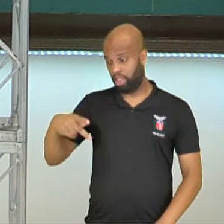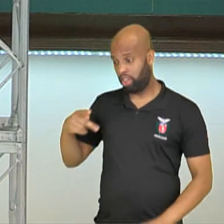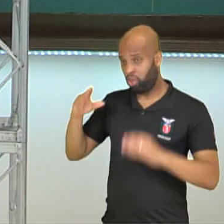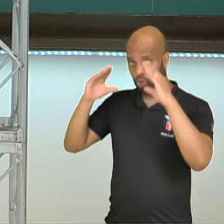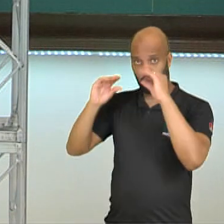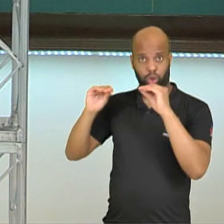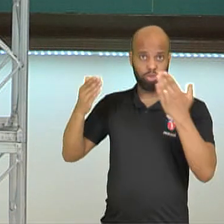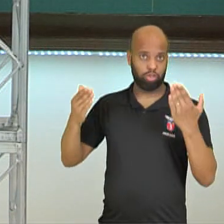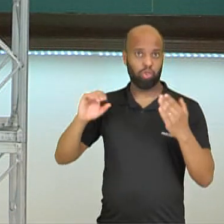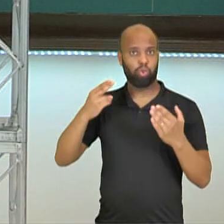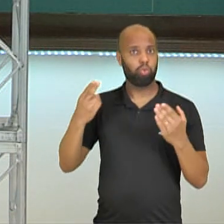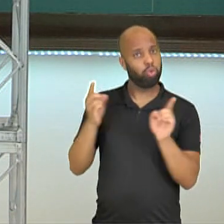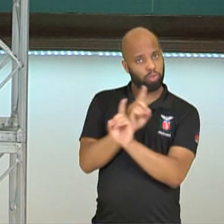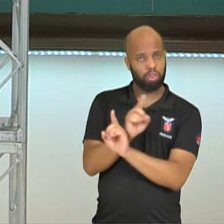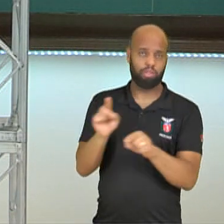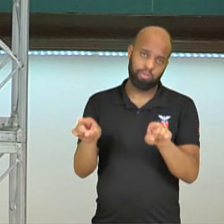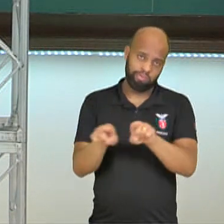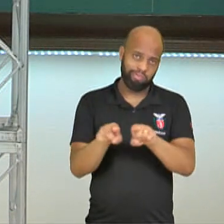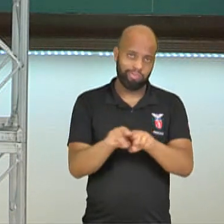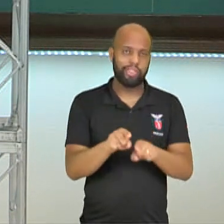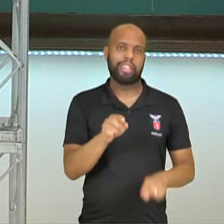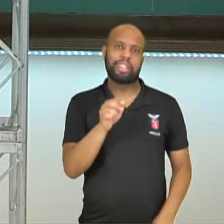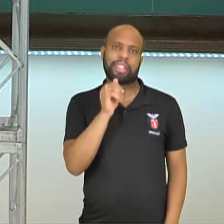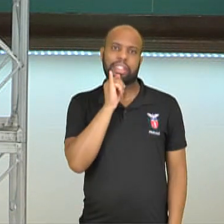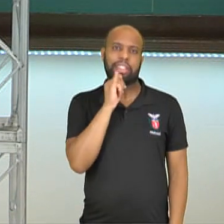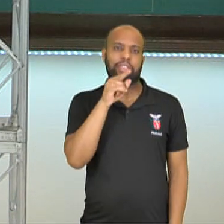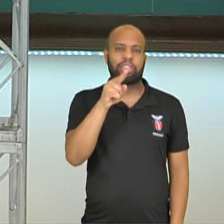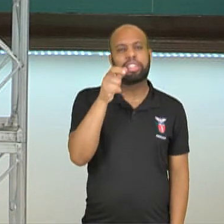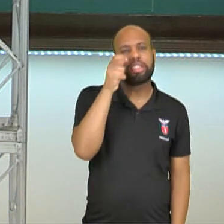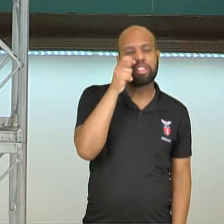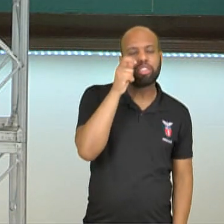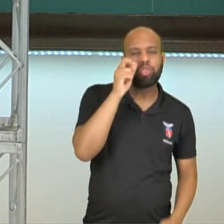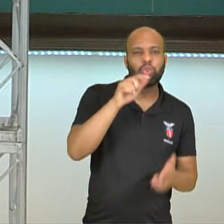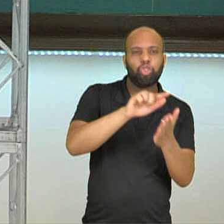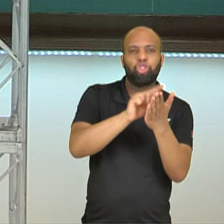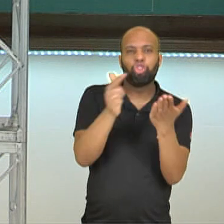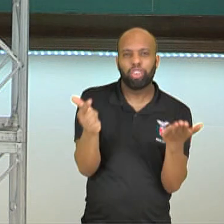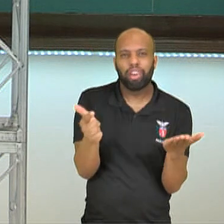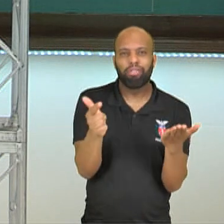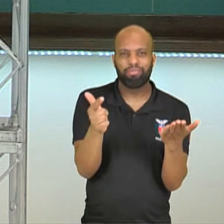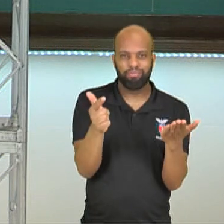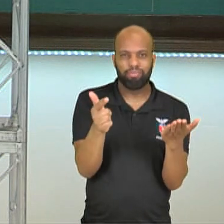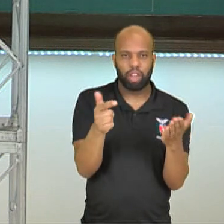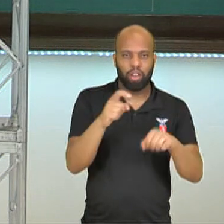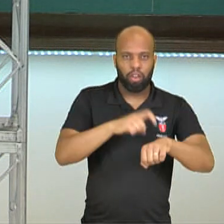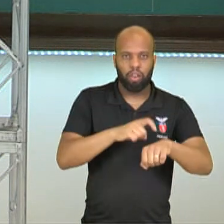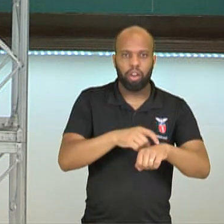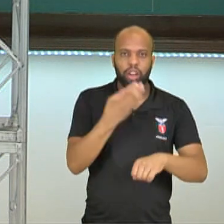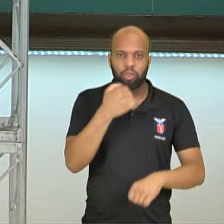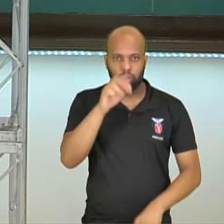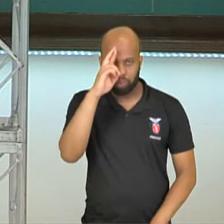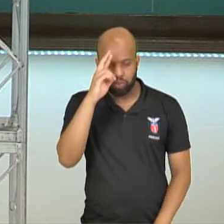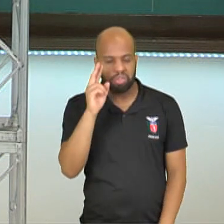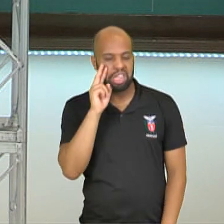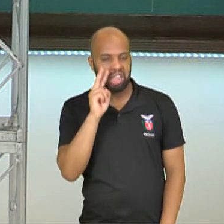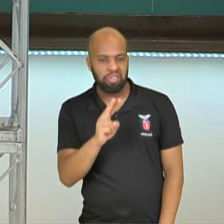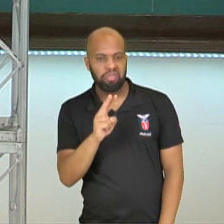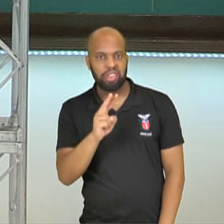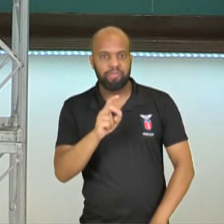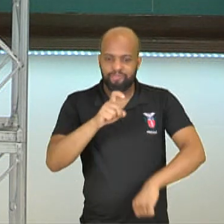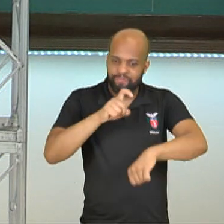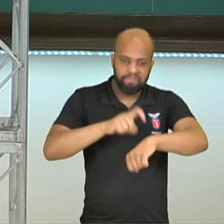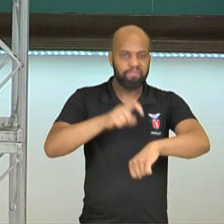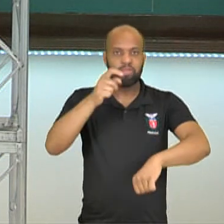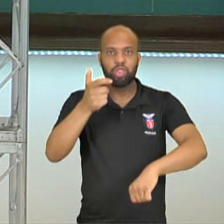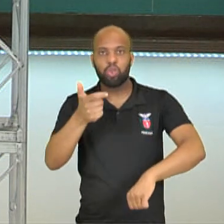está assistindo ao jornal na hora do seu almoço, e aí você observa que aquela transmissão ao vivo feita